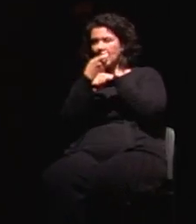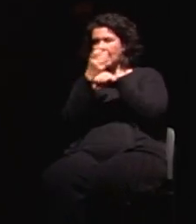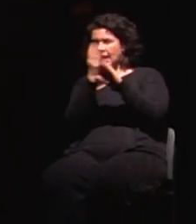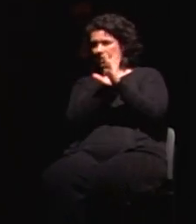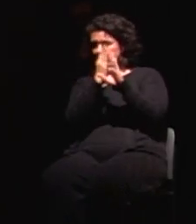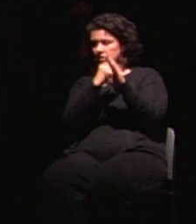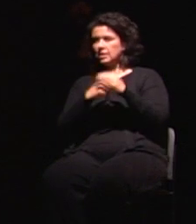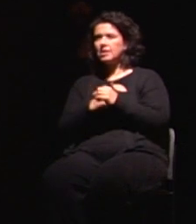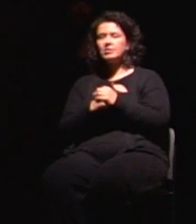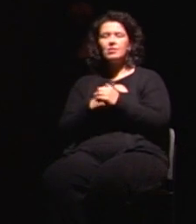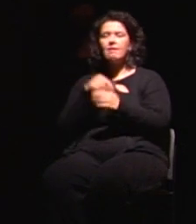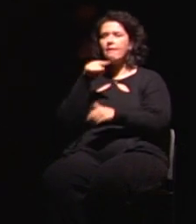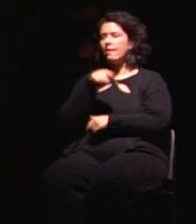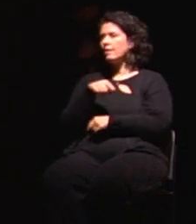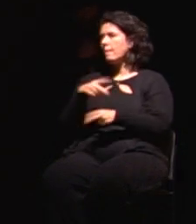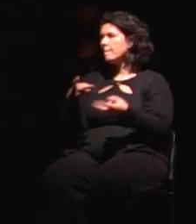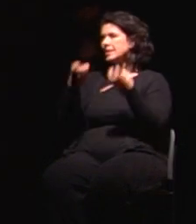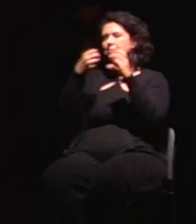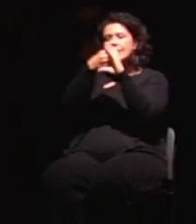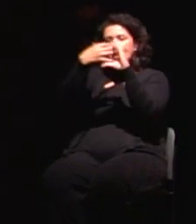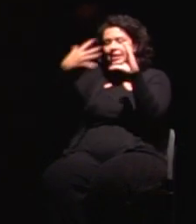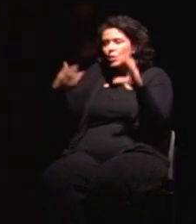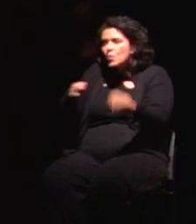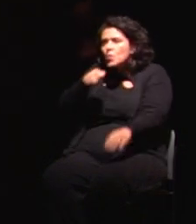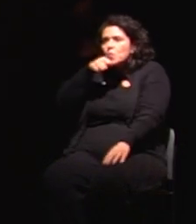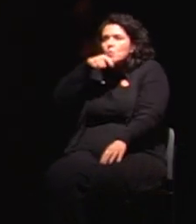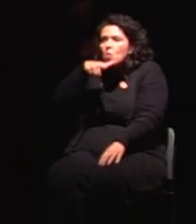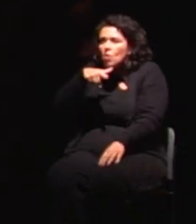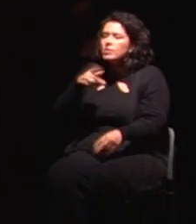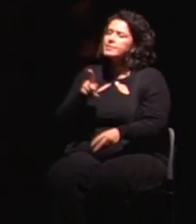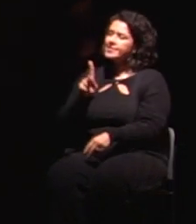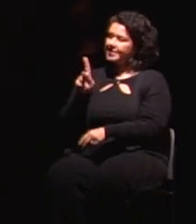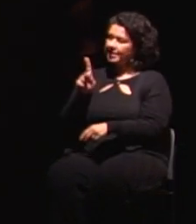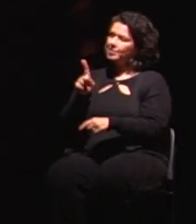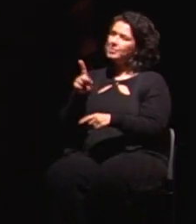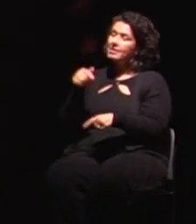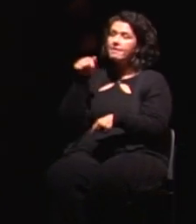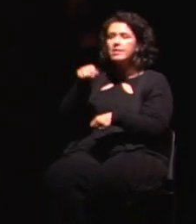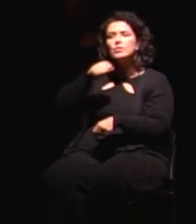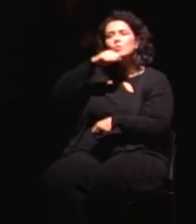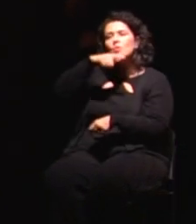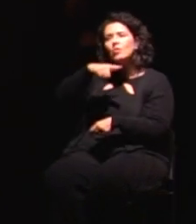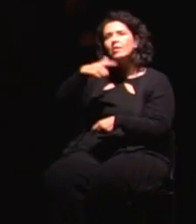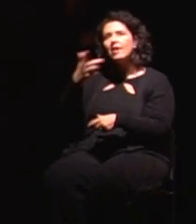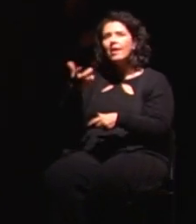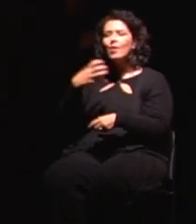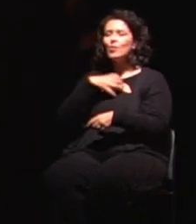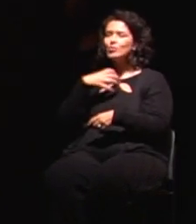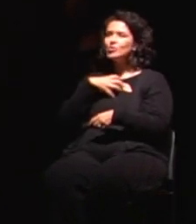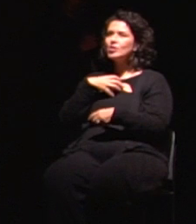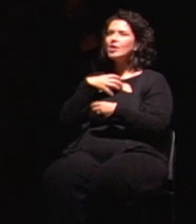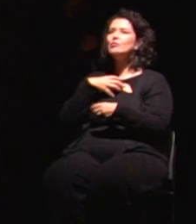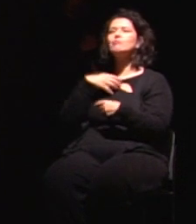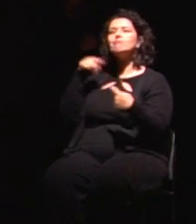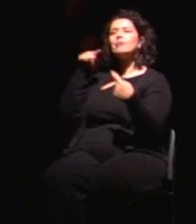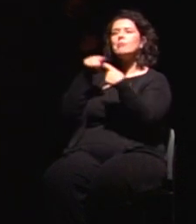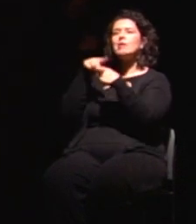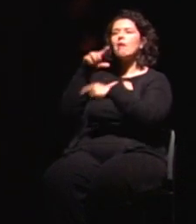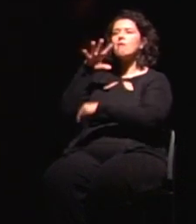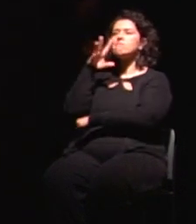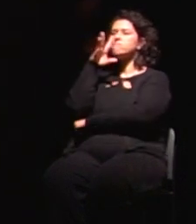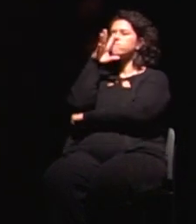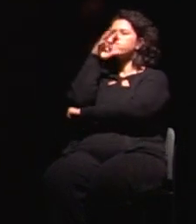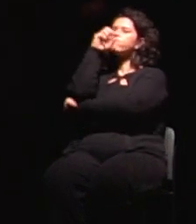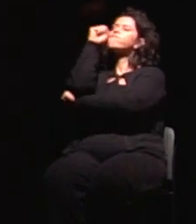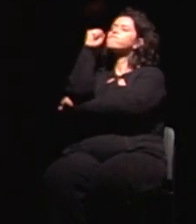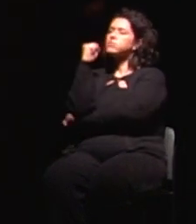o humor está muito presente, né? E esse humor, justamente, é uma forma de resistência, né? Uma forma de